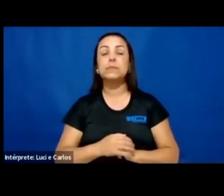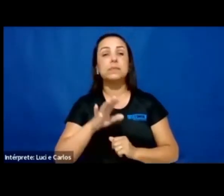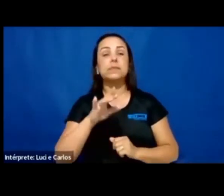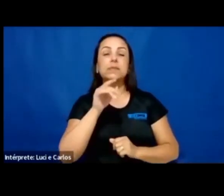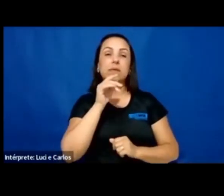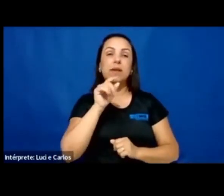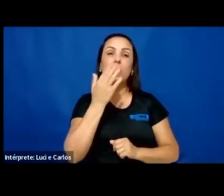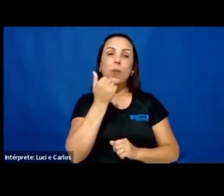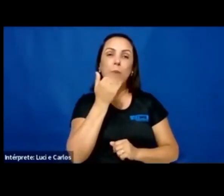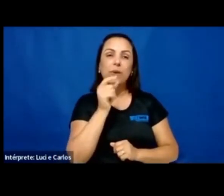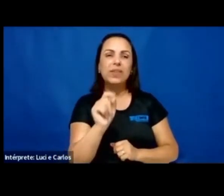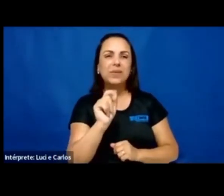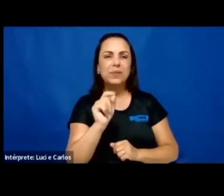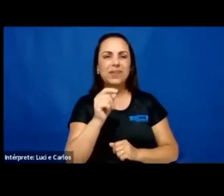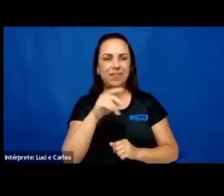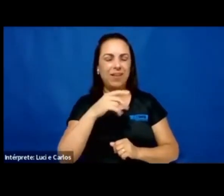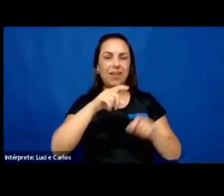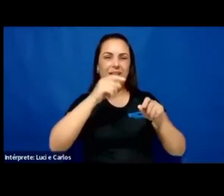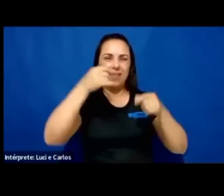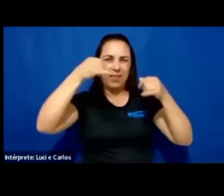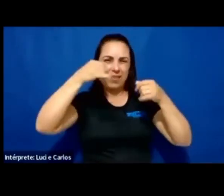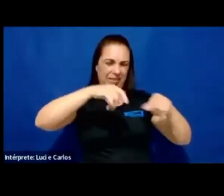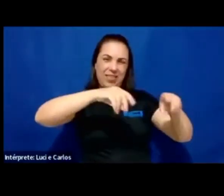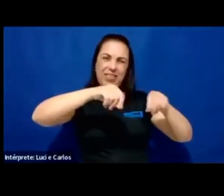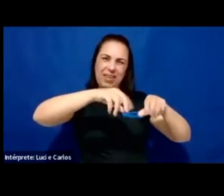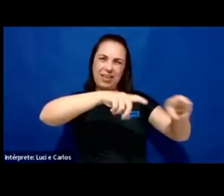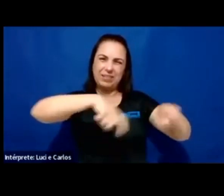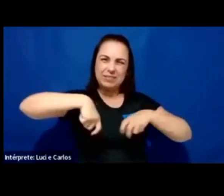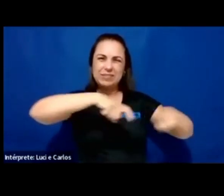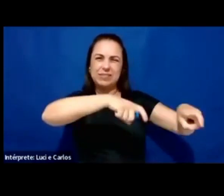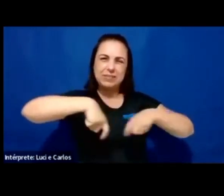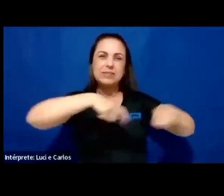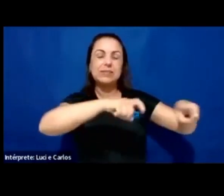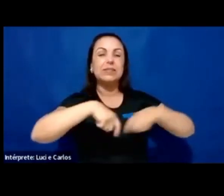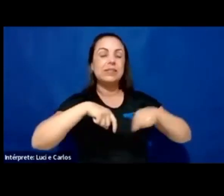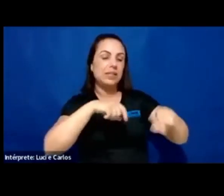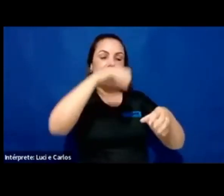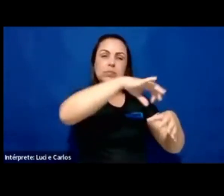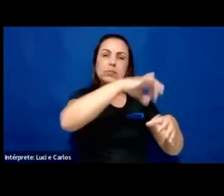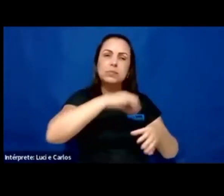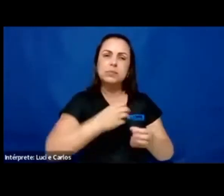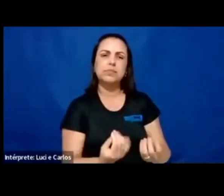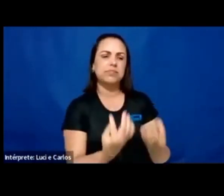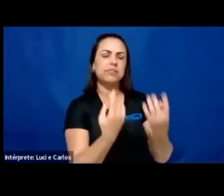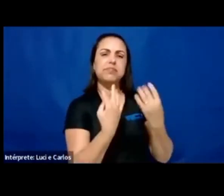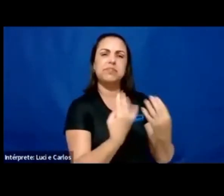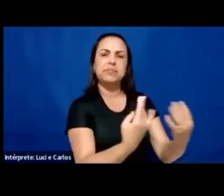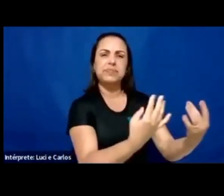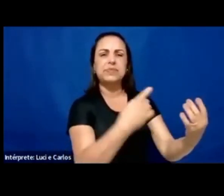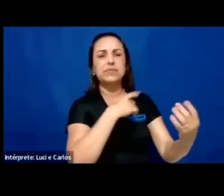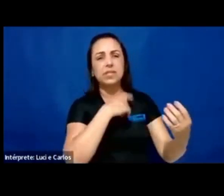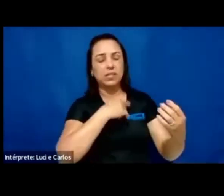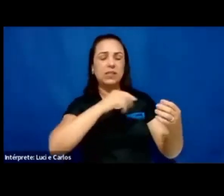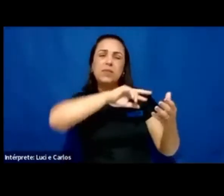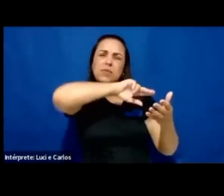joga selênio, não joga zinco no final do ano, ele joga só fósforo, nitrogênio e potássio. Então vocês têm que ter esse conceito, porque isso é muito importante.